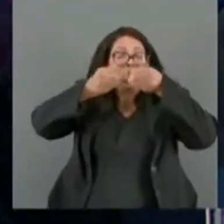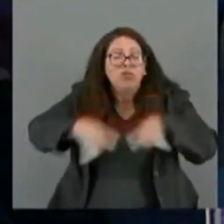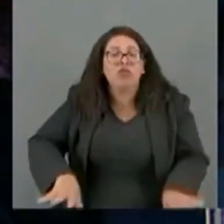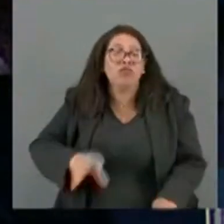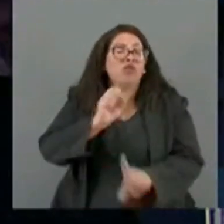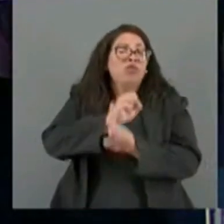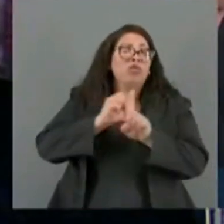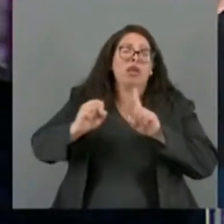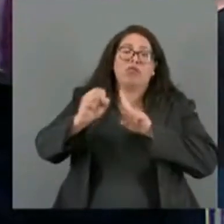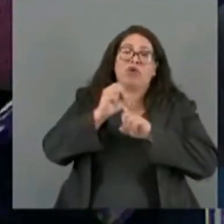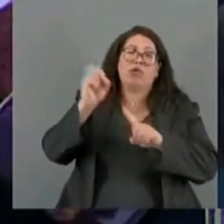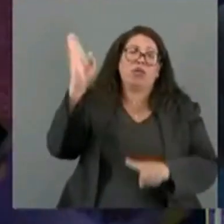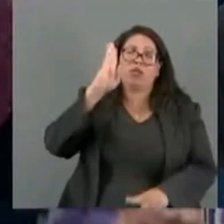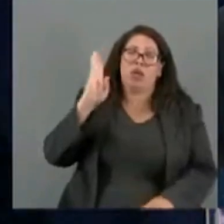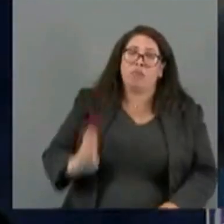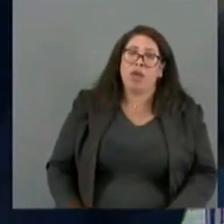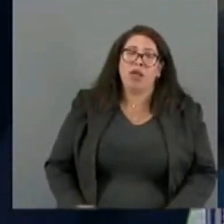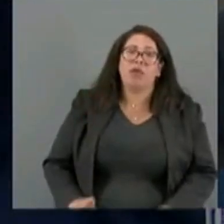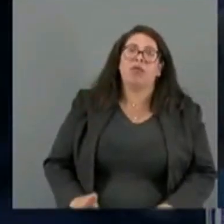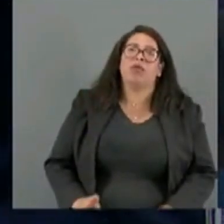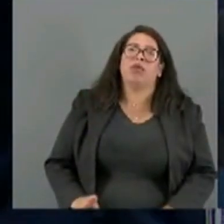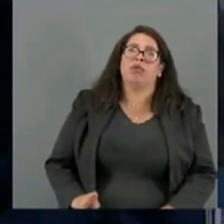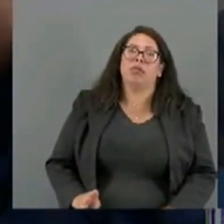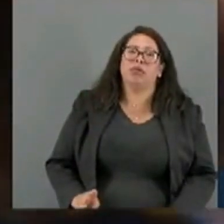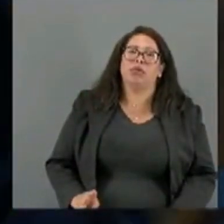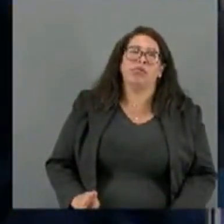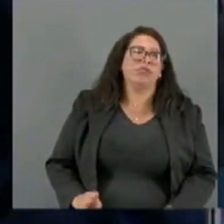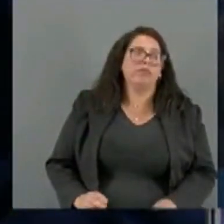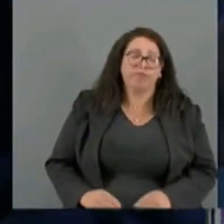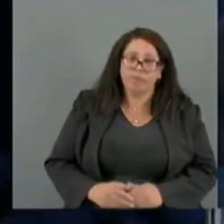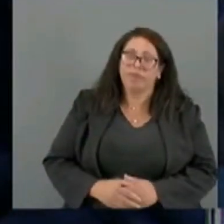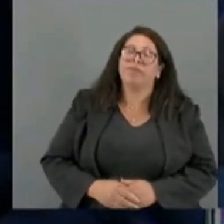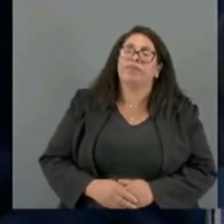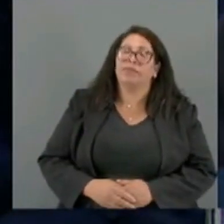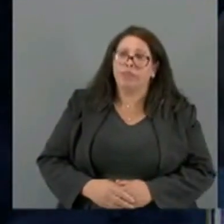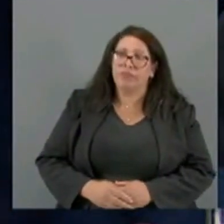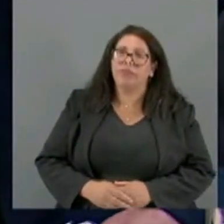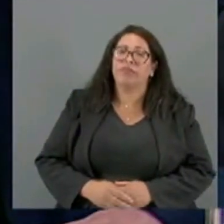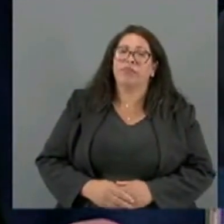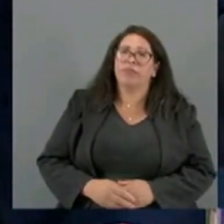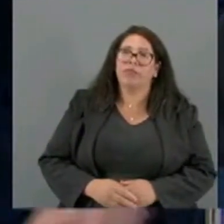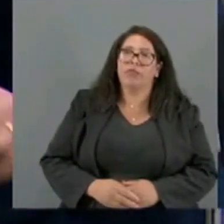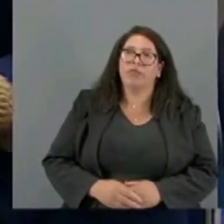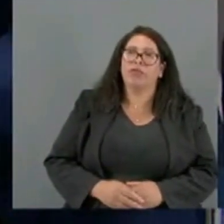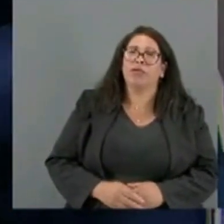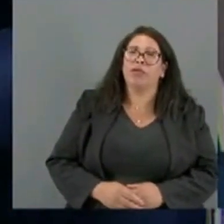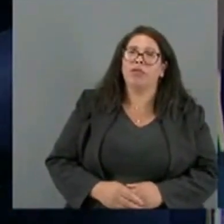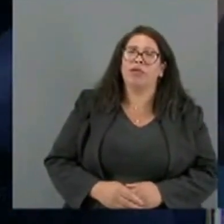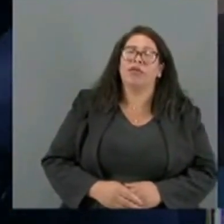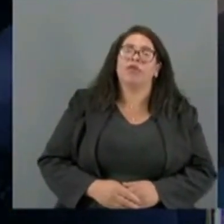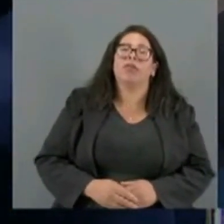a sociedade cearense, ou brasileira, sobretudo